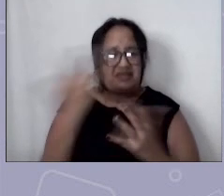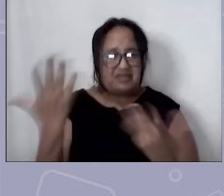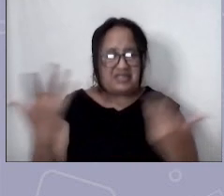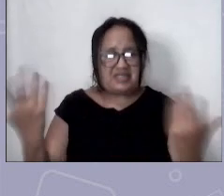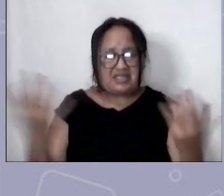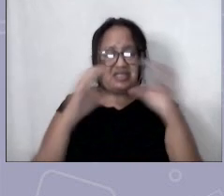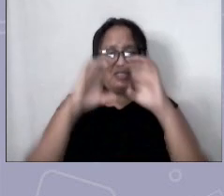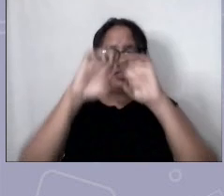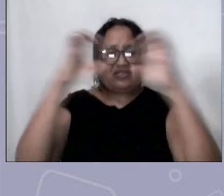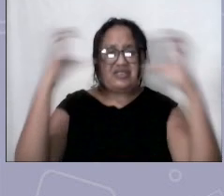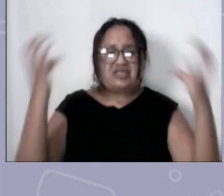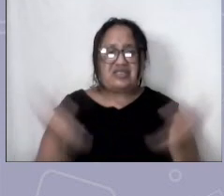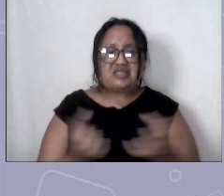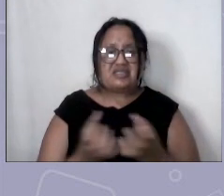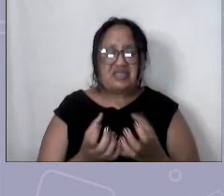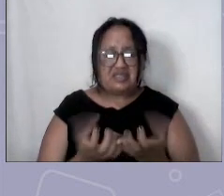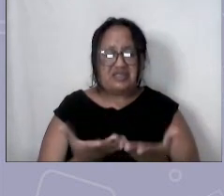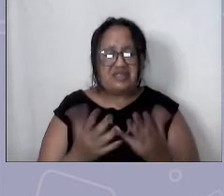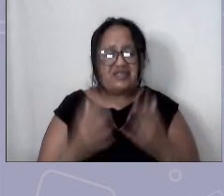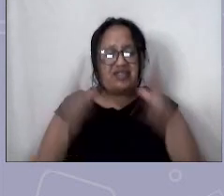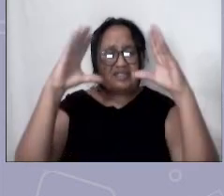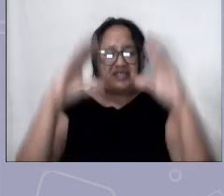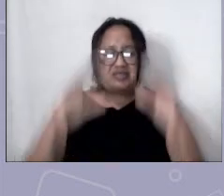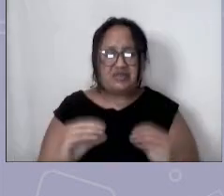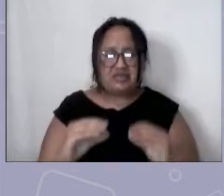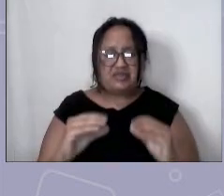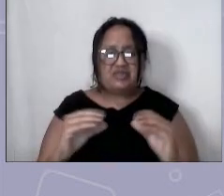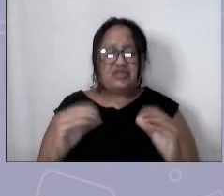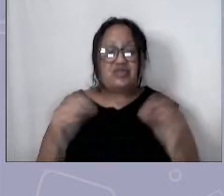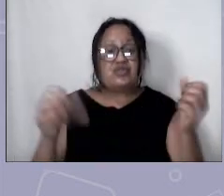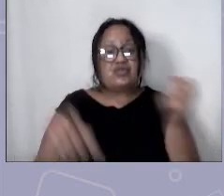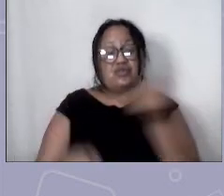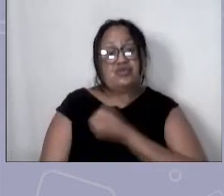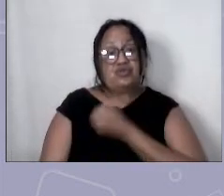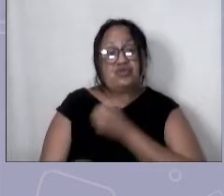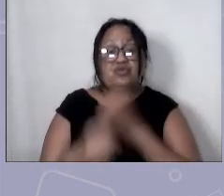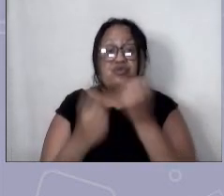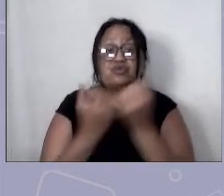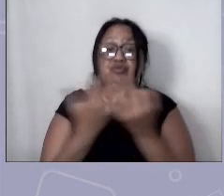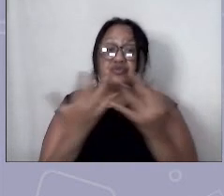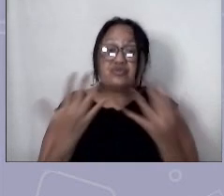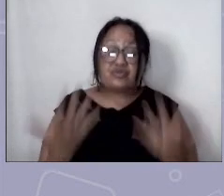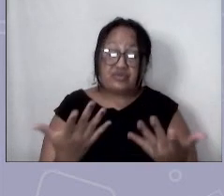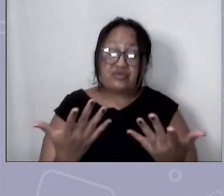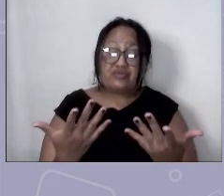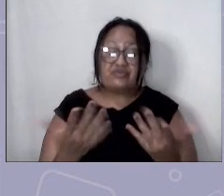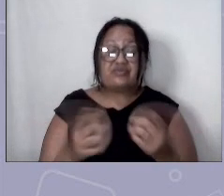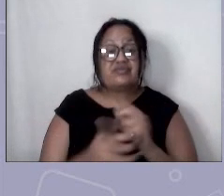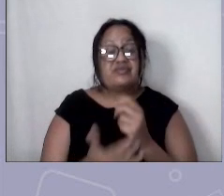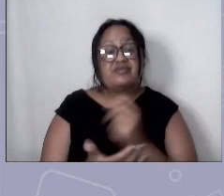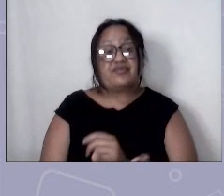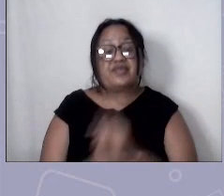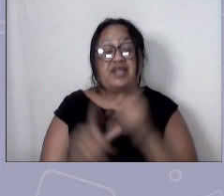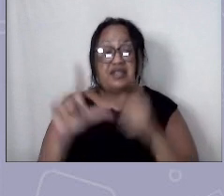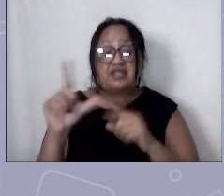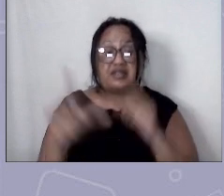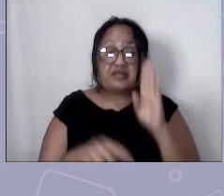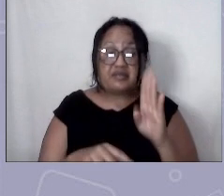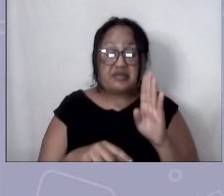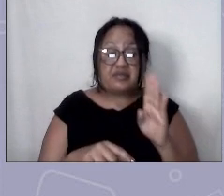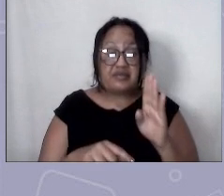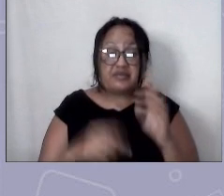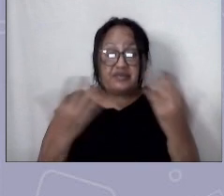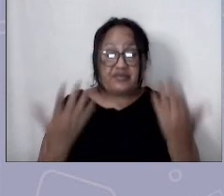naturais né e vai acabar diminuindo o número de indivíduos vegetais em vez de ampliar tá letra B confere